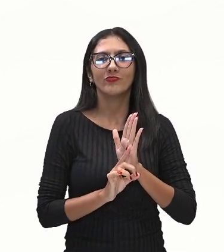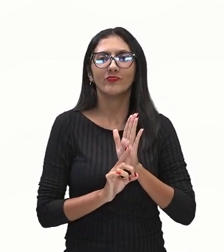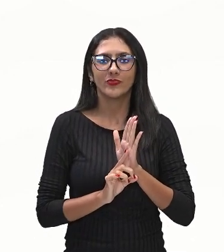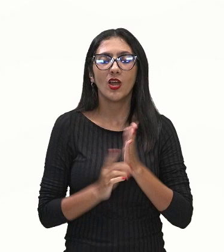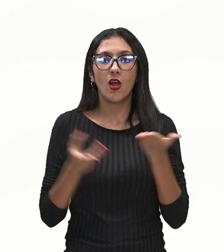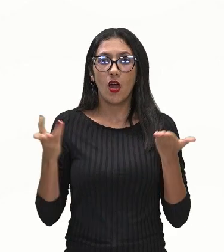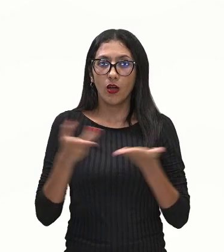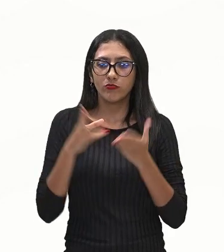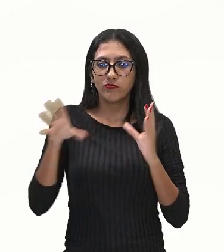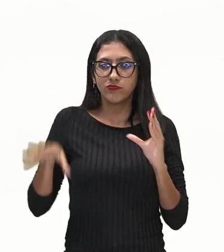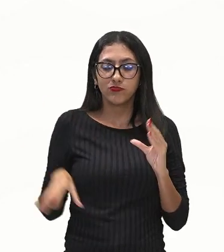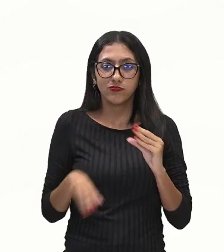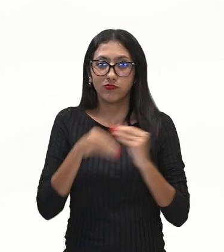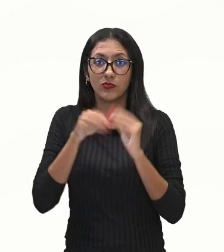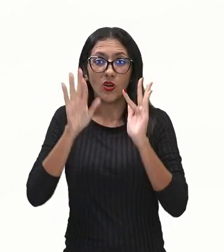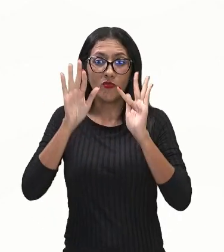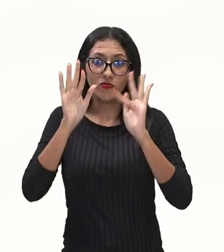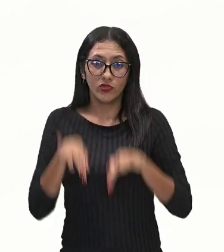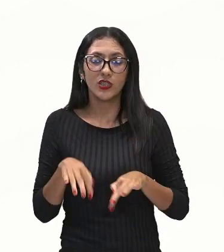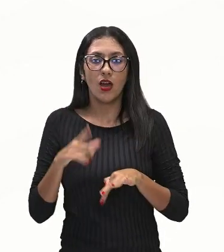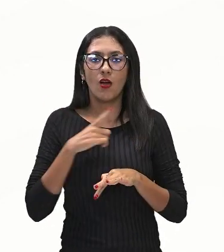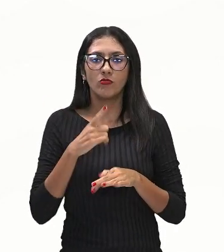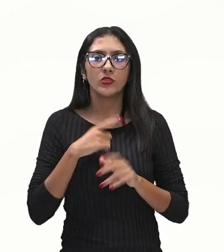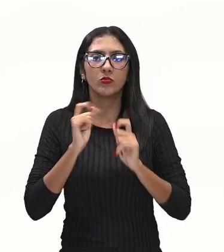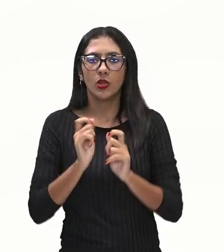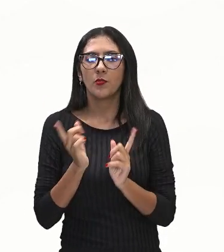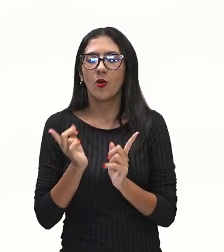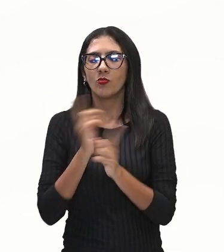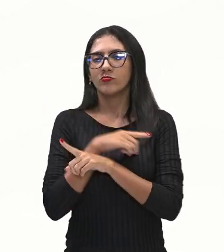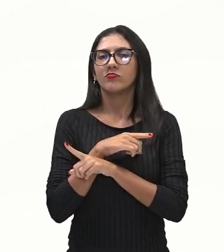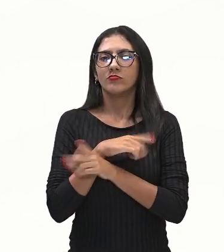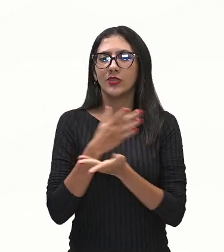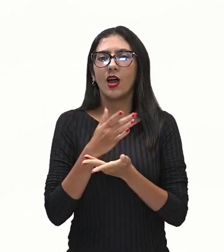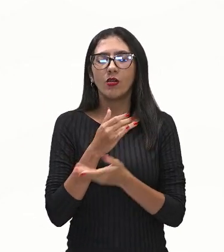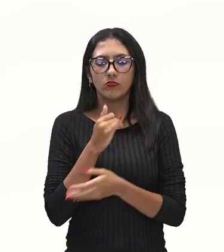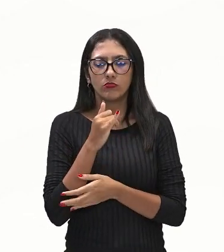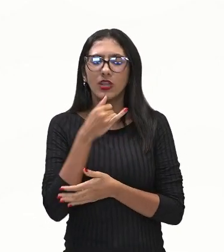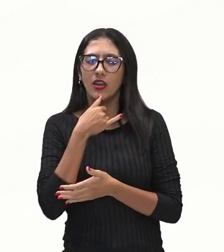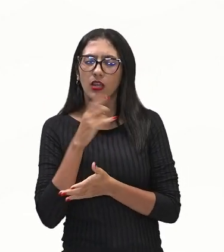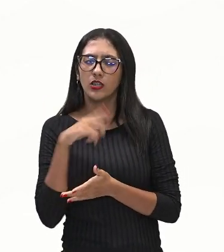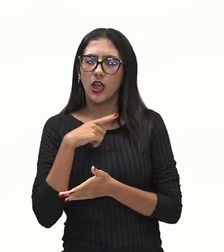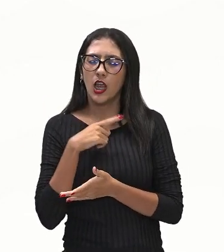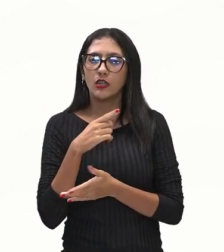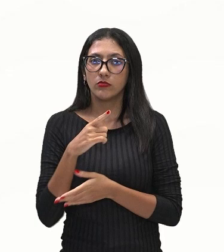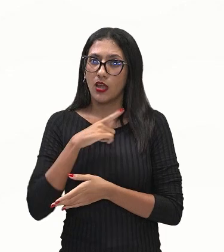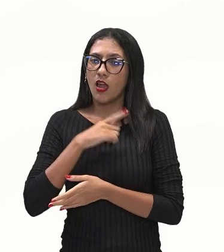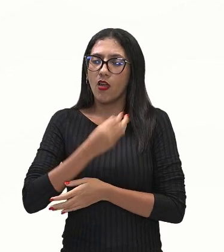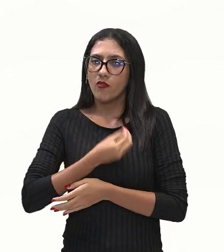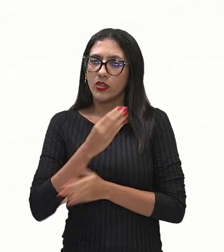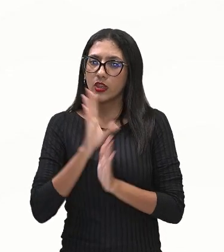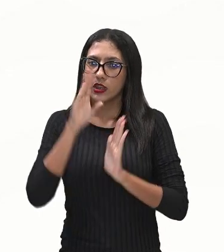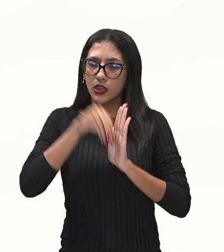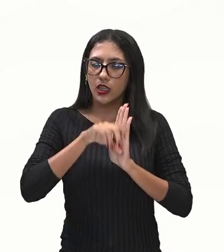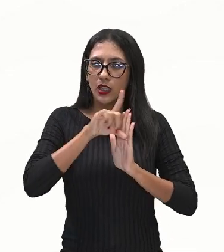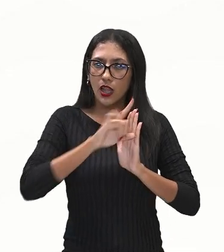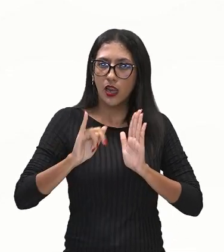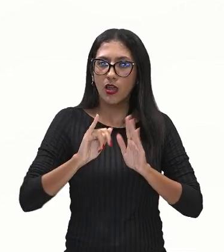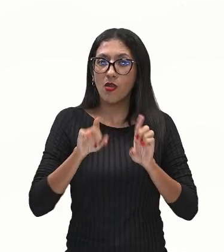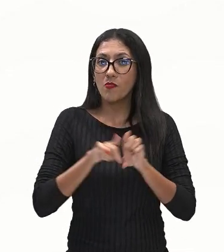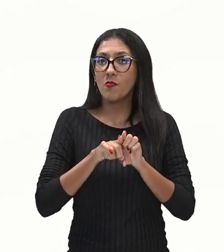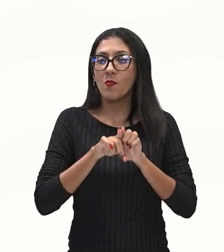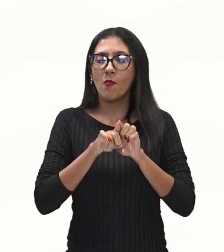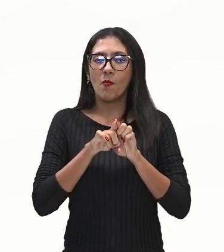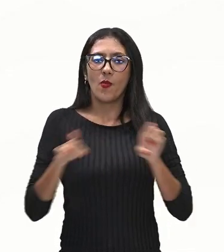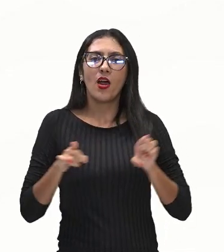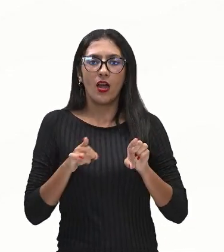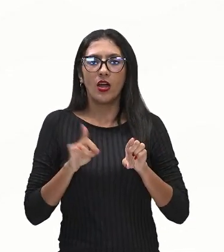para fechar o meu texto, eu trouxe uma oposição. Poxa, realmente isso existe na lei, mas